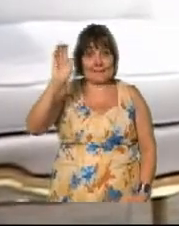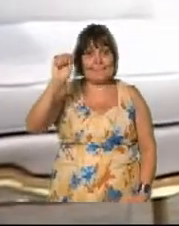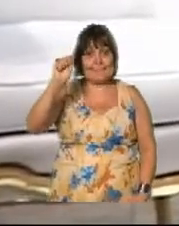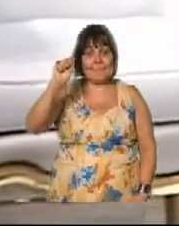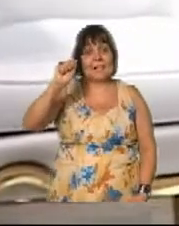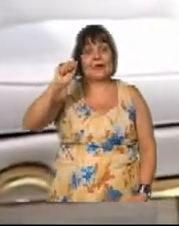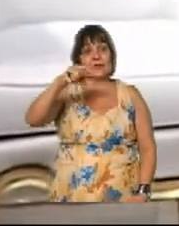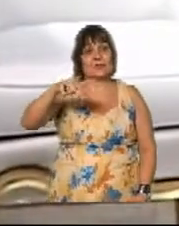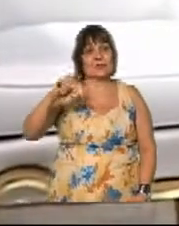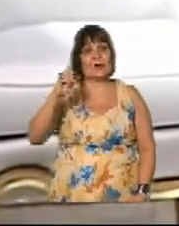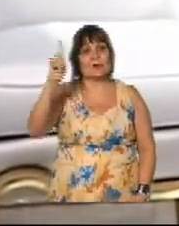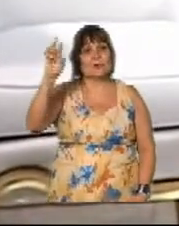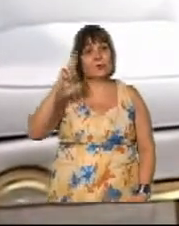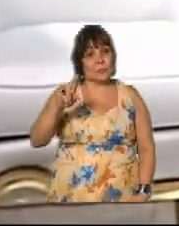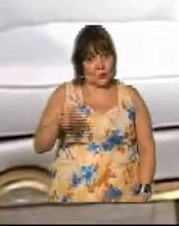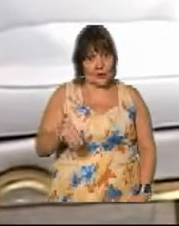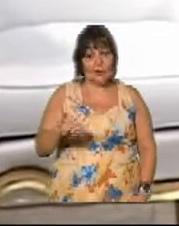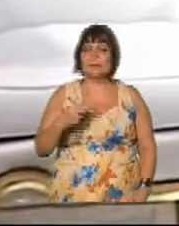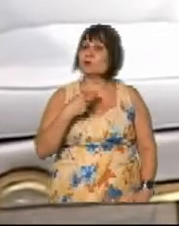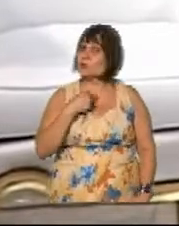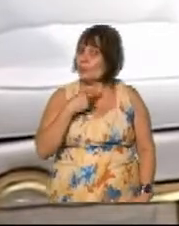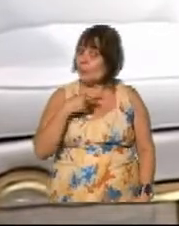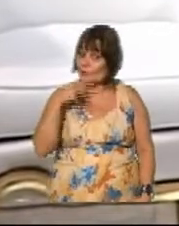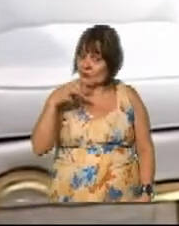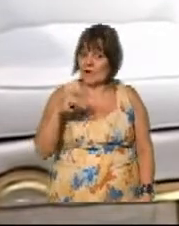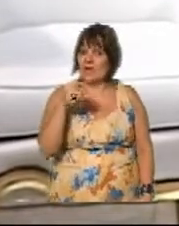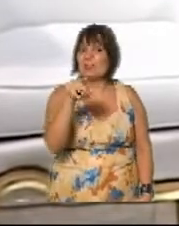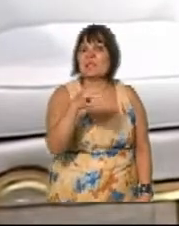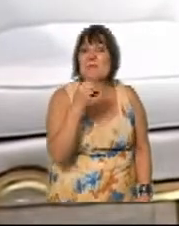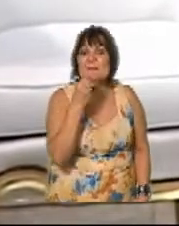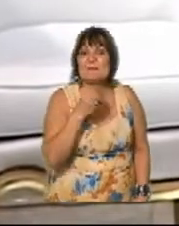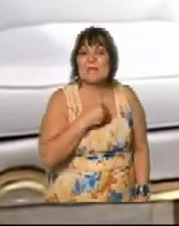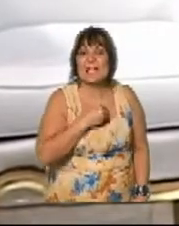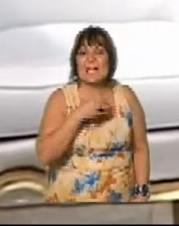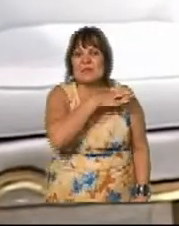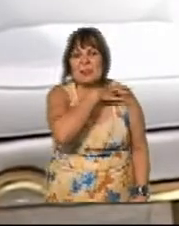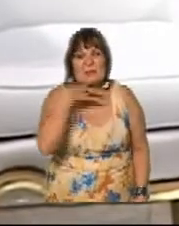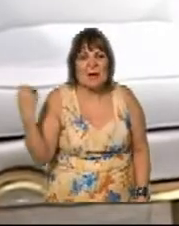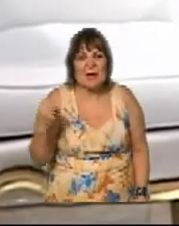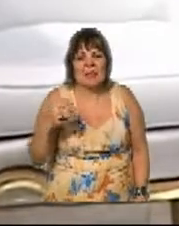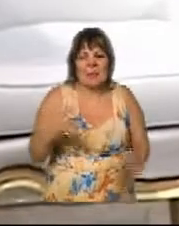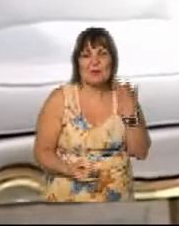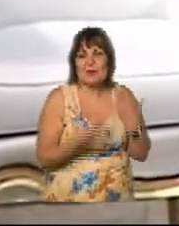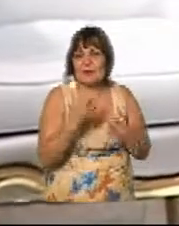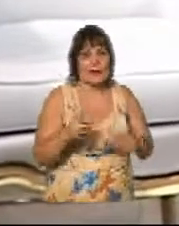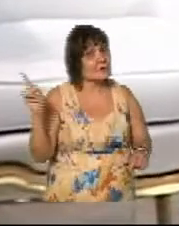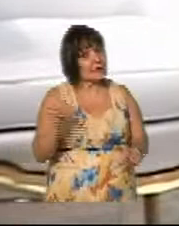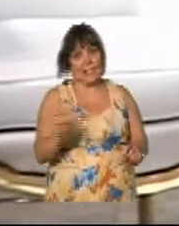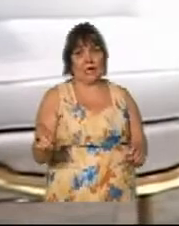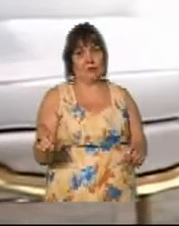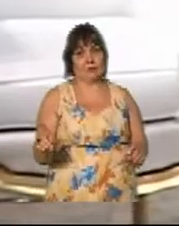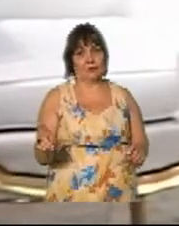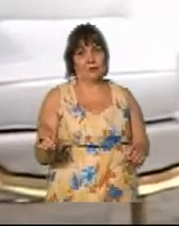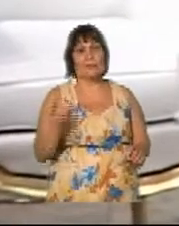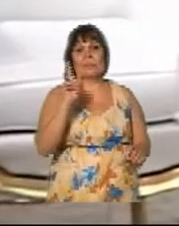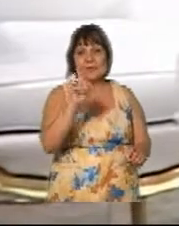chamado para imputar pecados aos homens. Jesus nunca te imputa. Por mais feio que tenham sido os